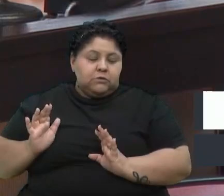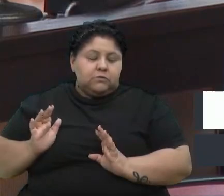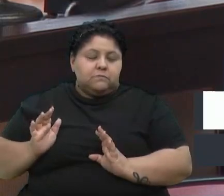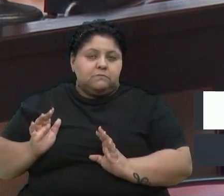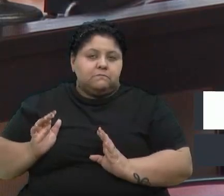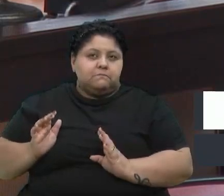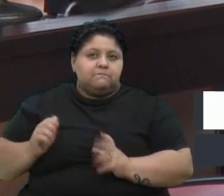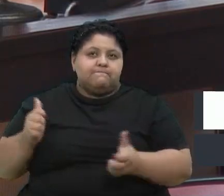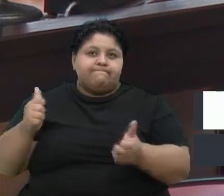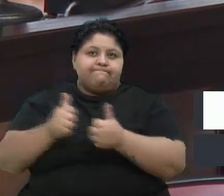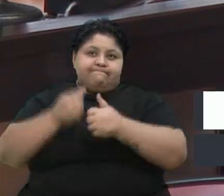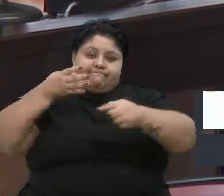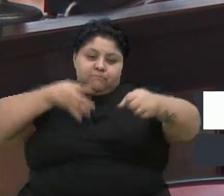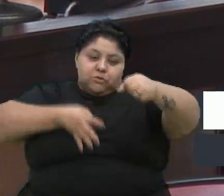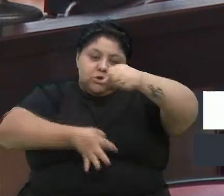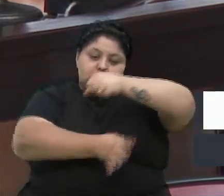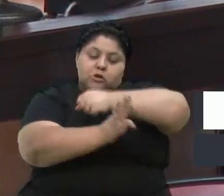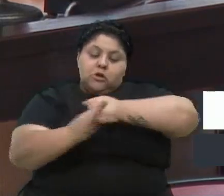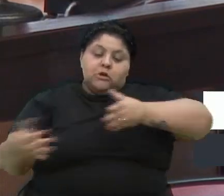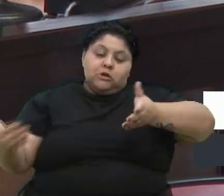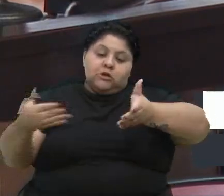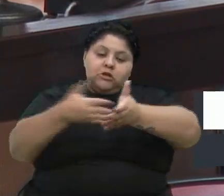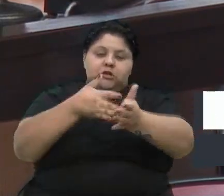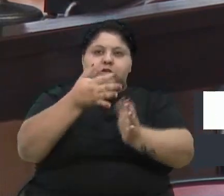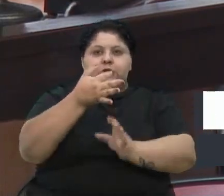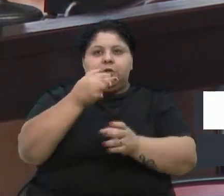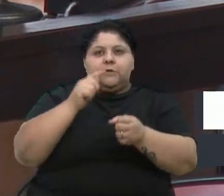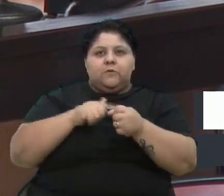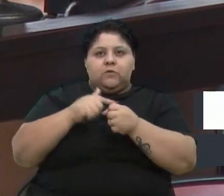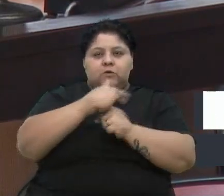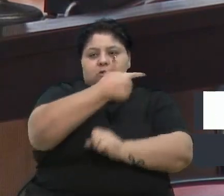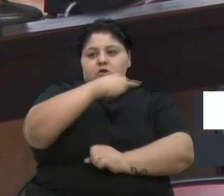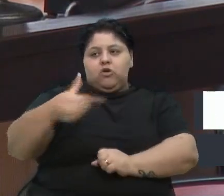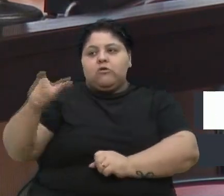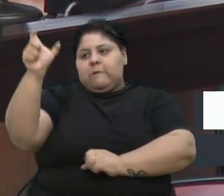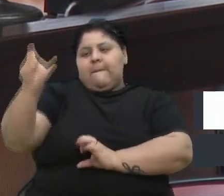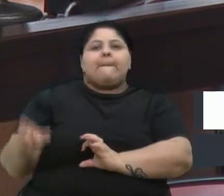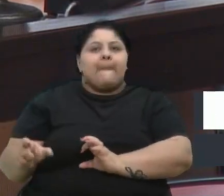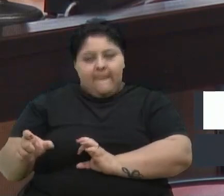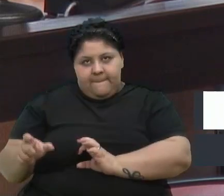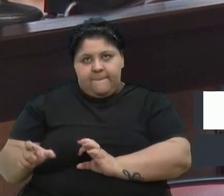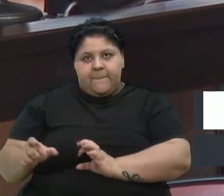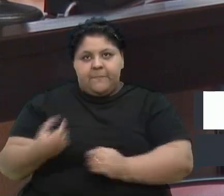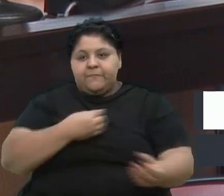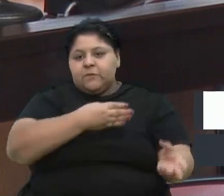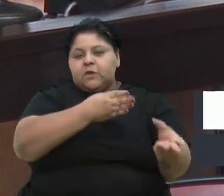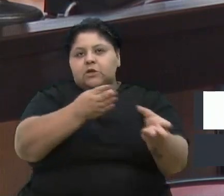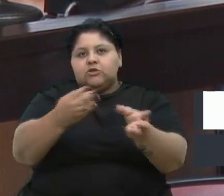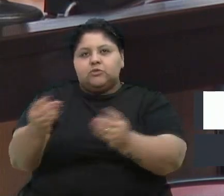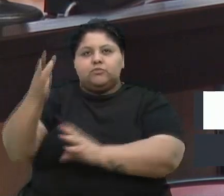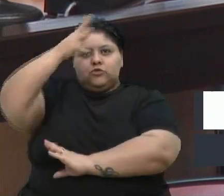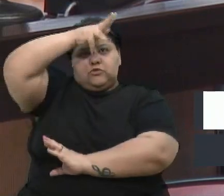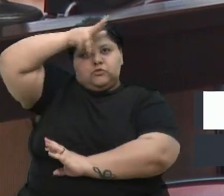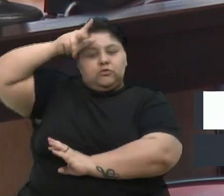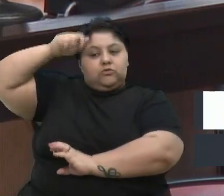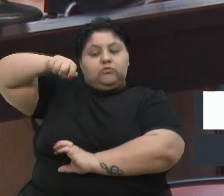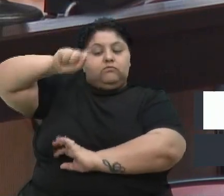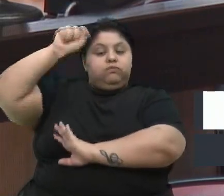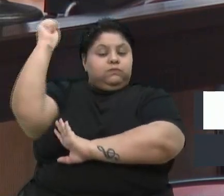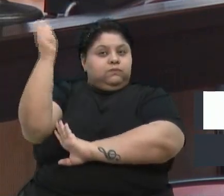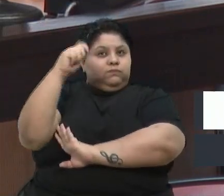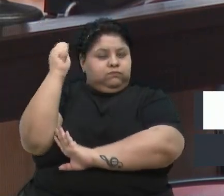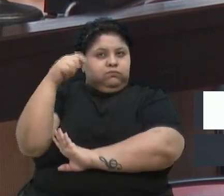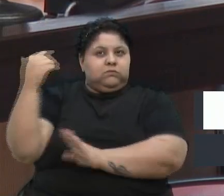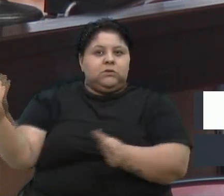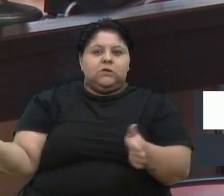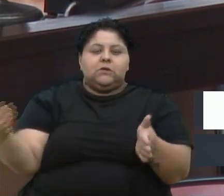de imigrantes que vêm chegando à nossa cidade e outras pessoas de muitos municípios aqui do Rio Grande do Sul que